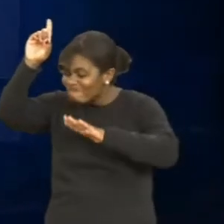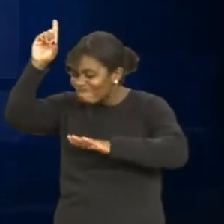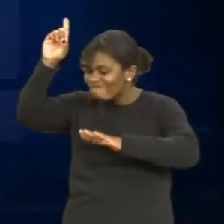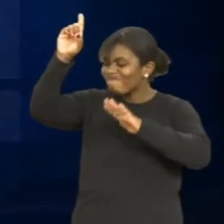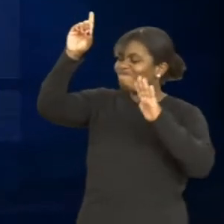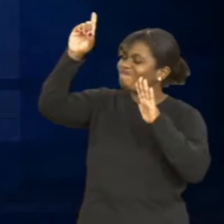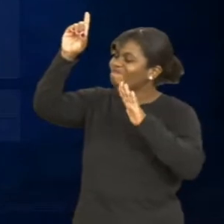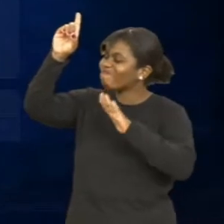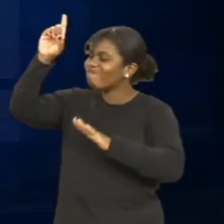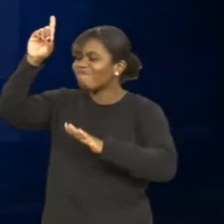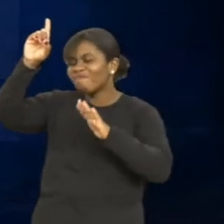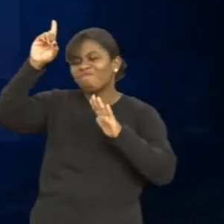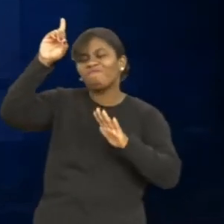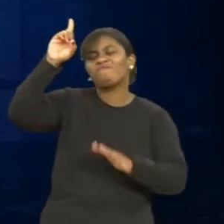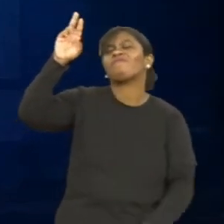só pra te adorar,